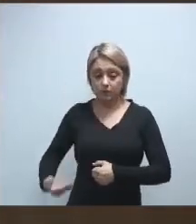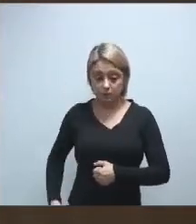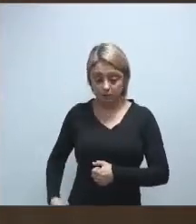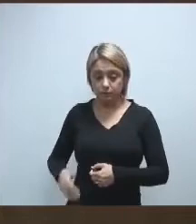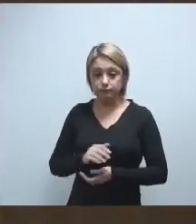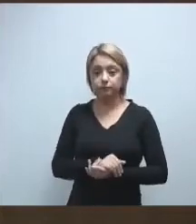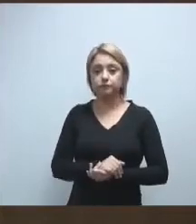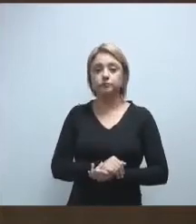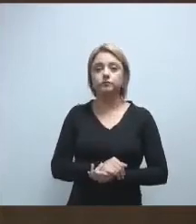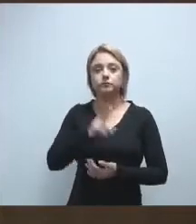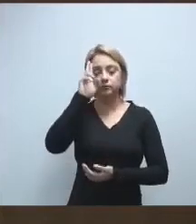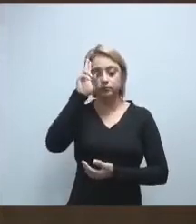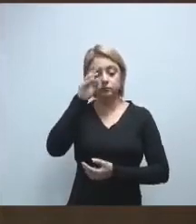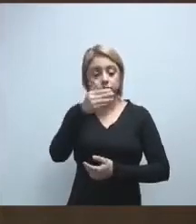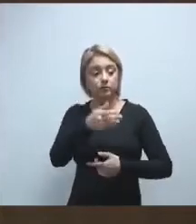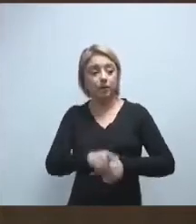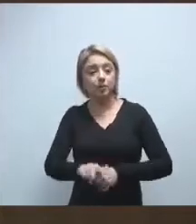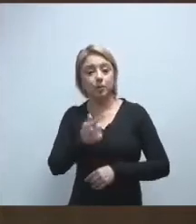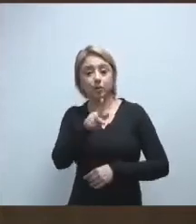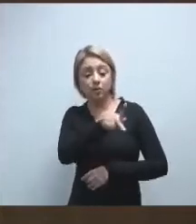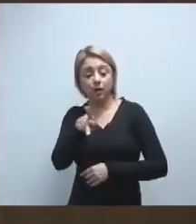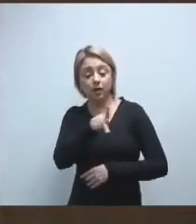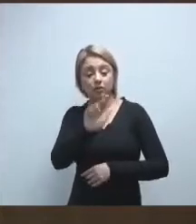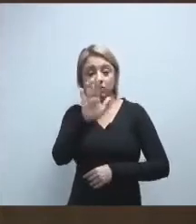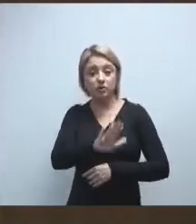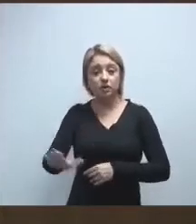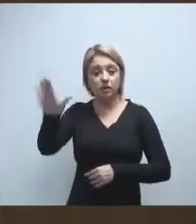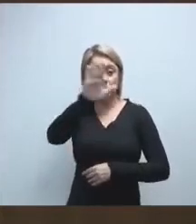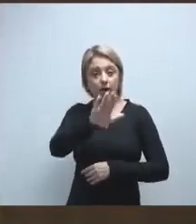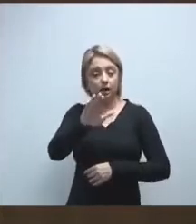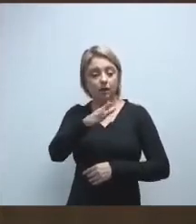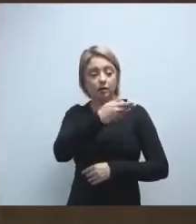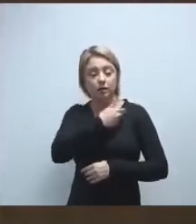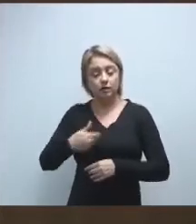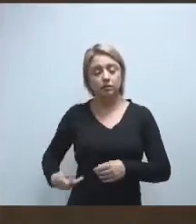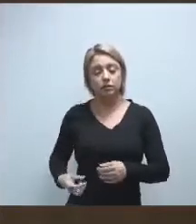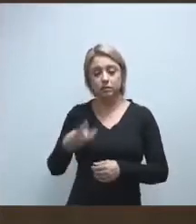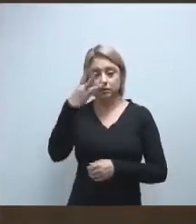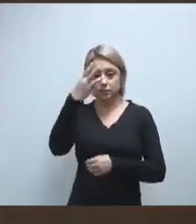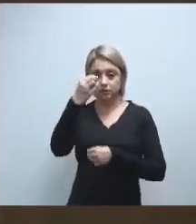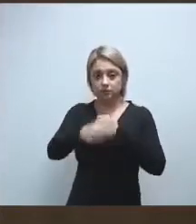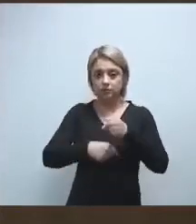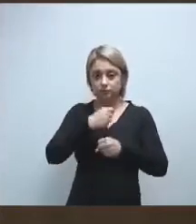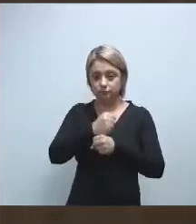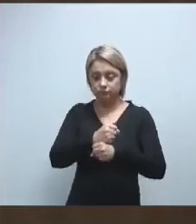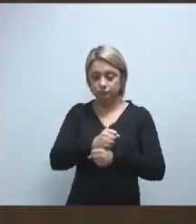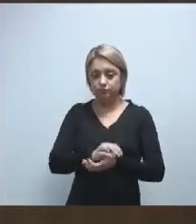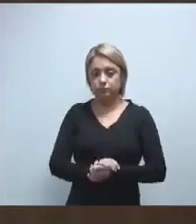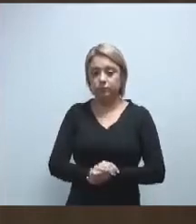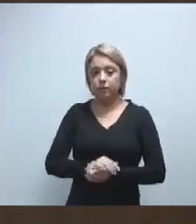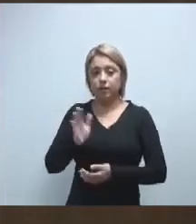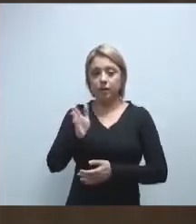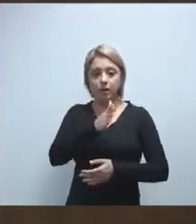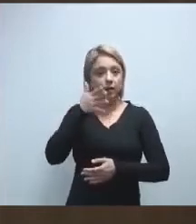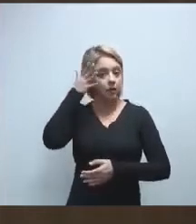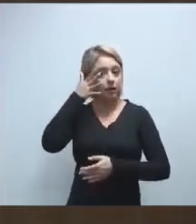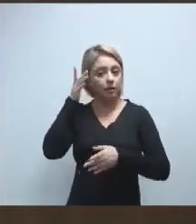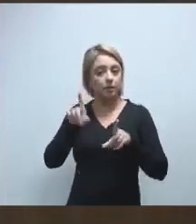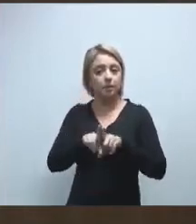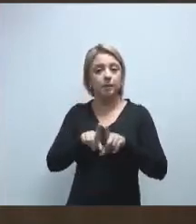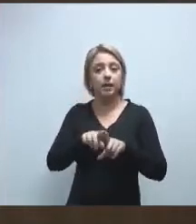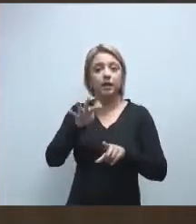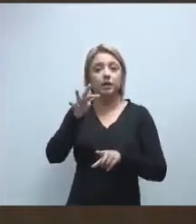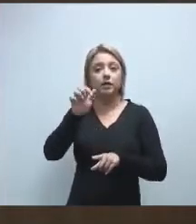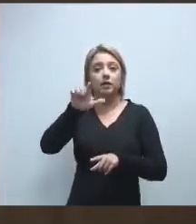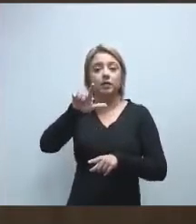de procurador-geral da república durante três mandatos também o palco doutor luiz antônio fleury filho o advogado no